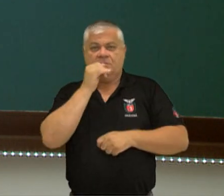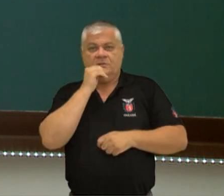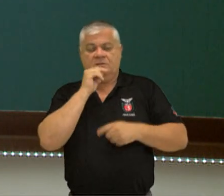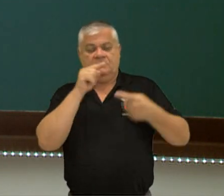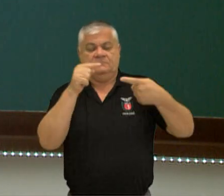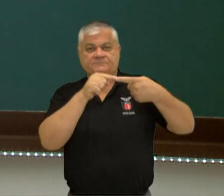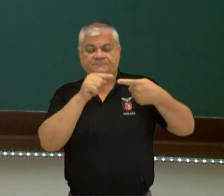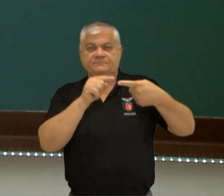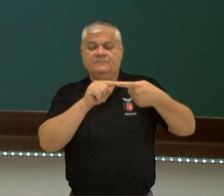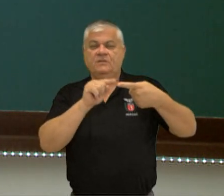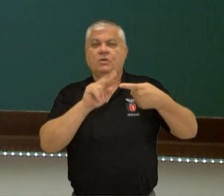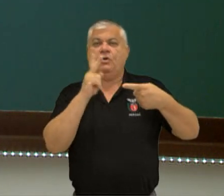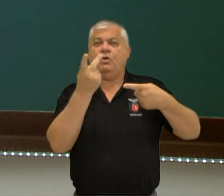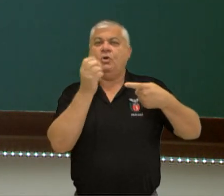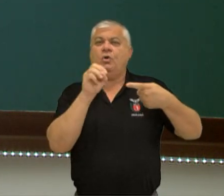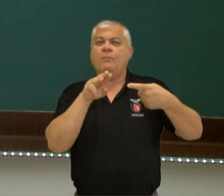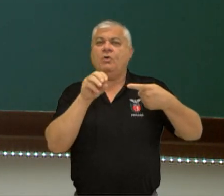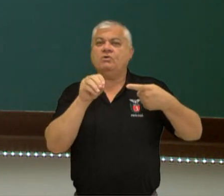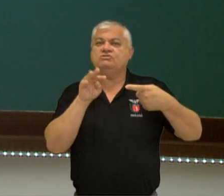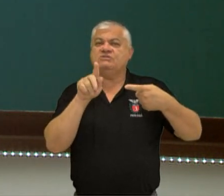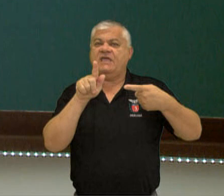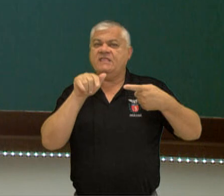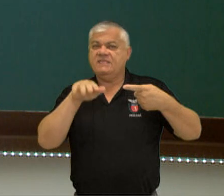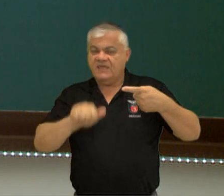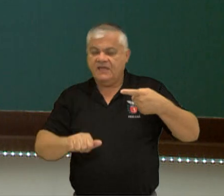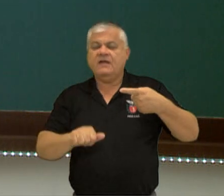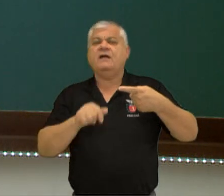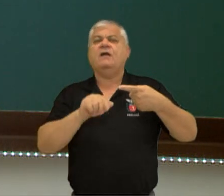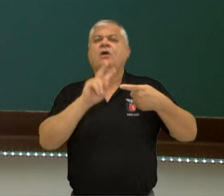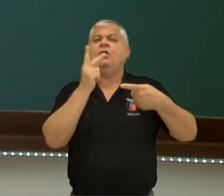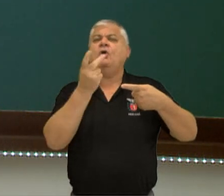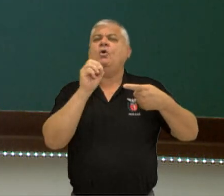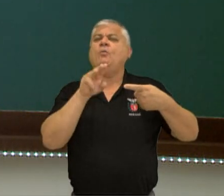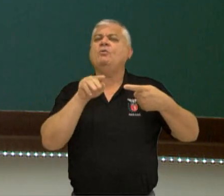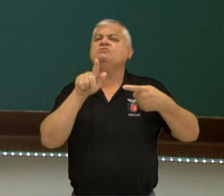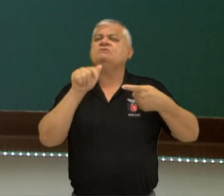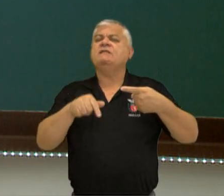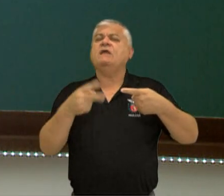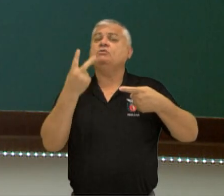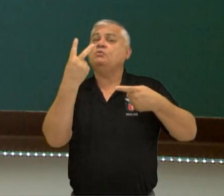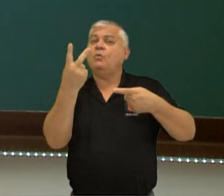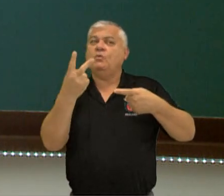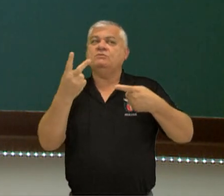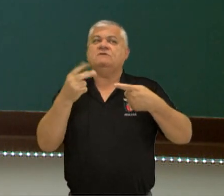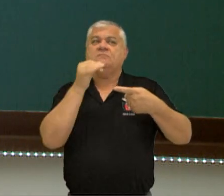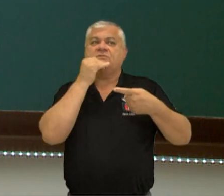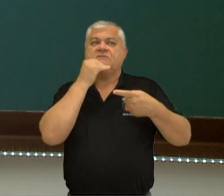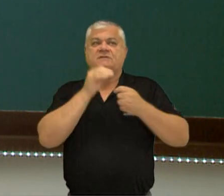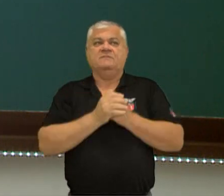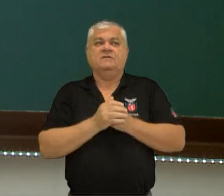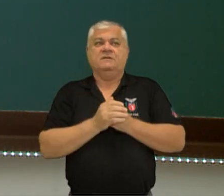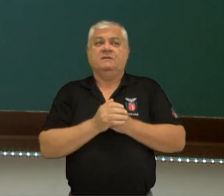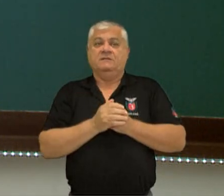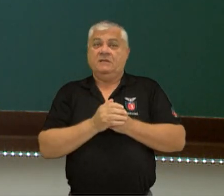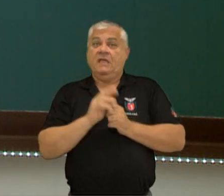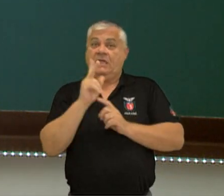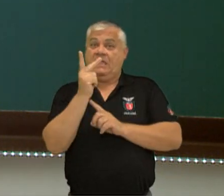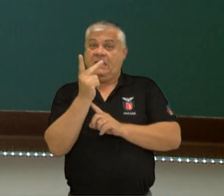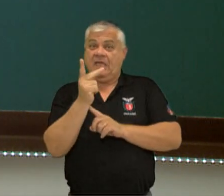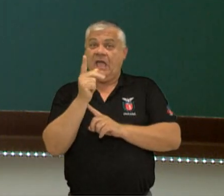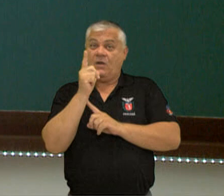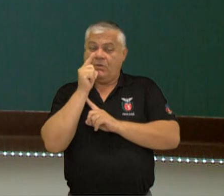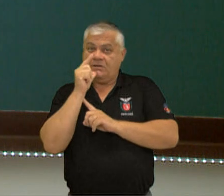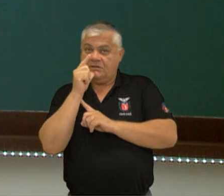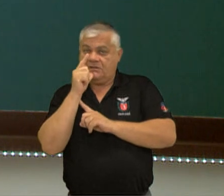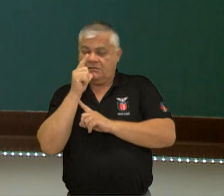como homogêneas e como heterogêneas. Então, no caso aqui, eu tenho um exemplo de um sistema heterogêneo, que é a água